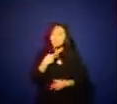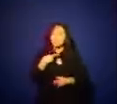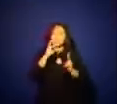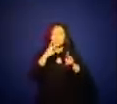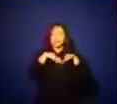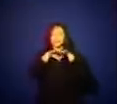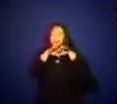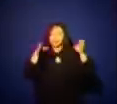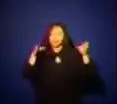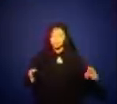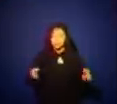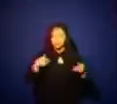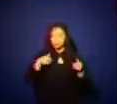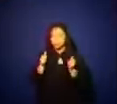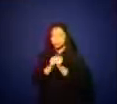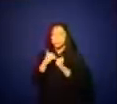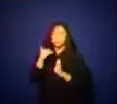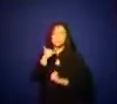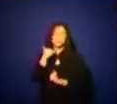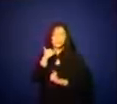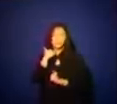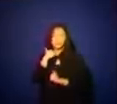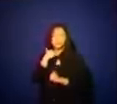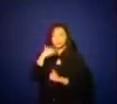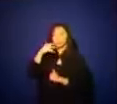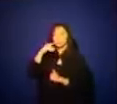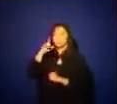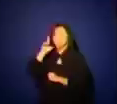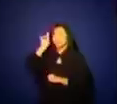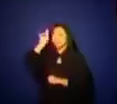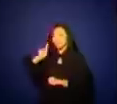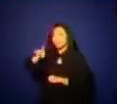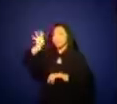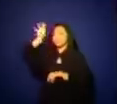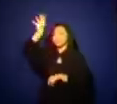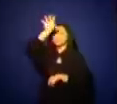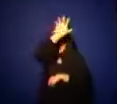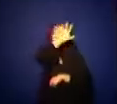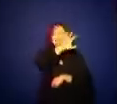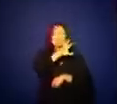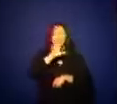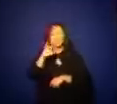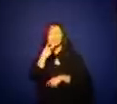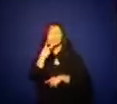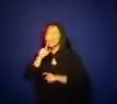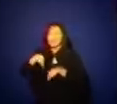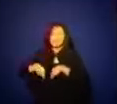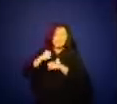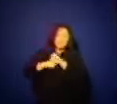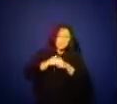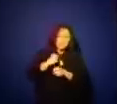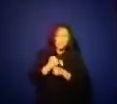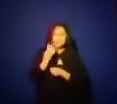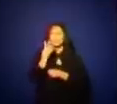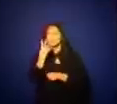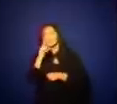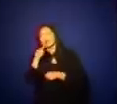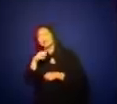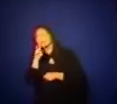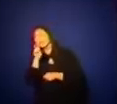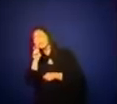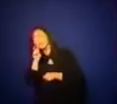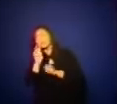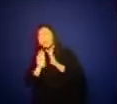de banqueiro central e tem os asiáticos que eles falam assim ah ele não esse ano muito ruim vai crescer só quatro e meio eu vou te falar nossa esse ano muito ruim para sempre